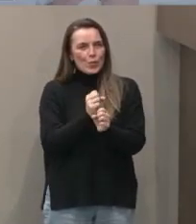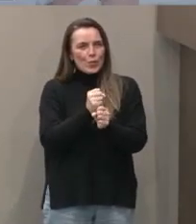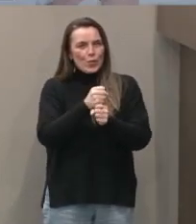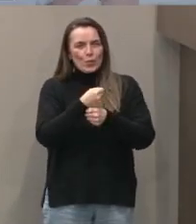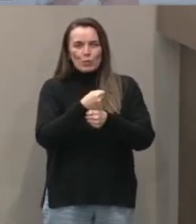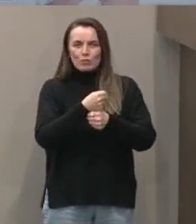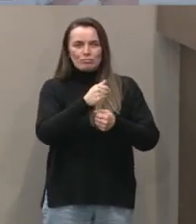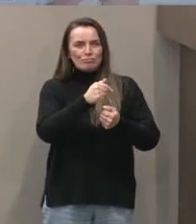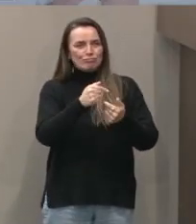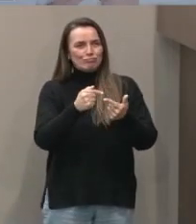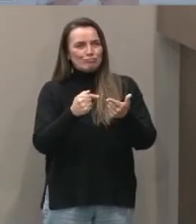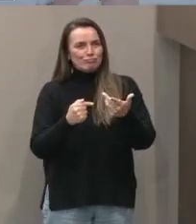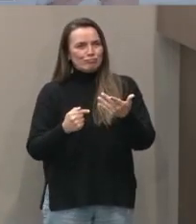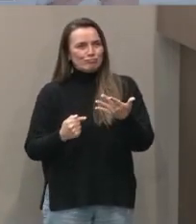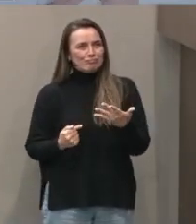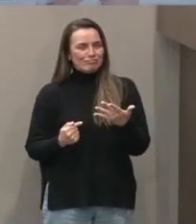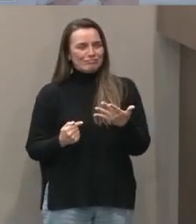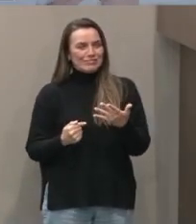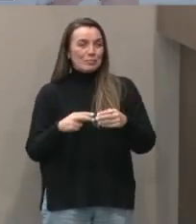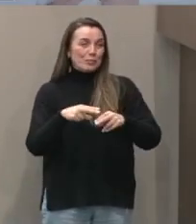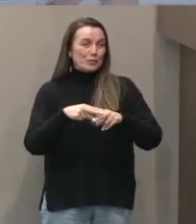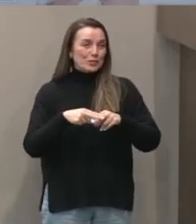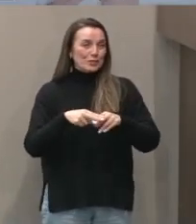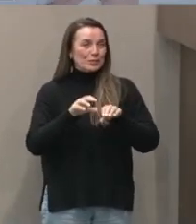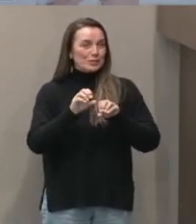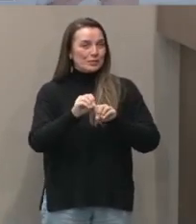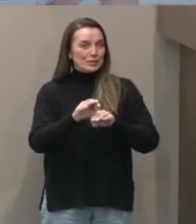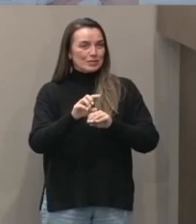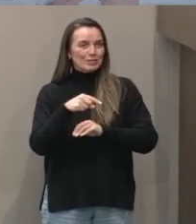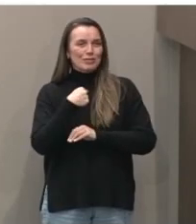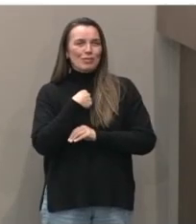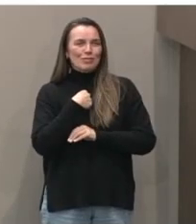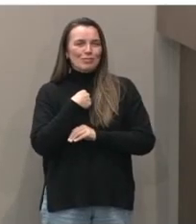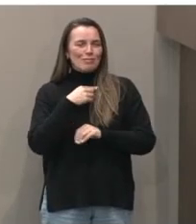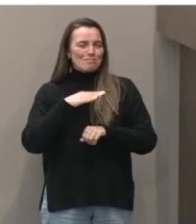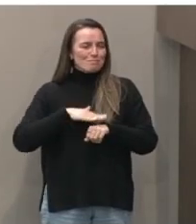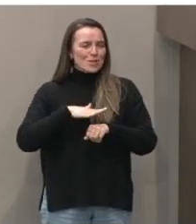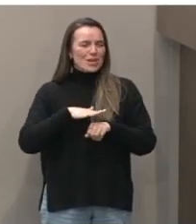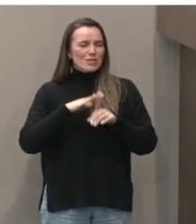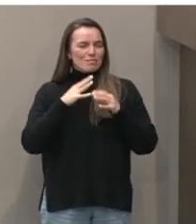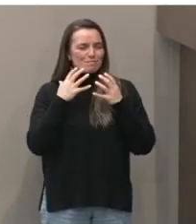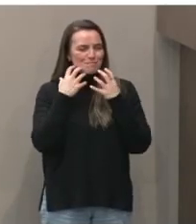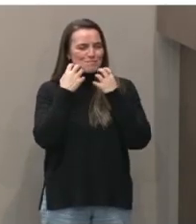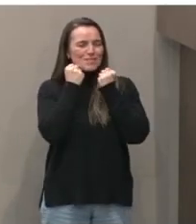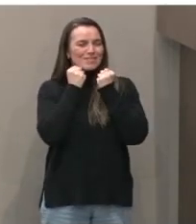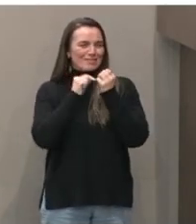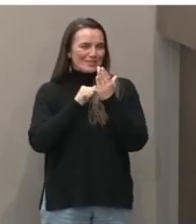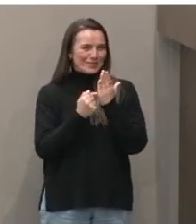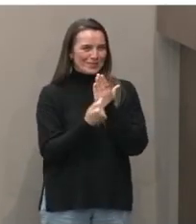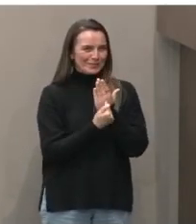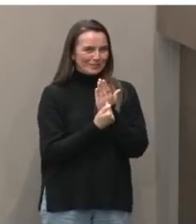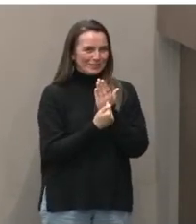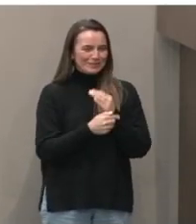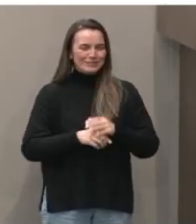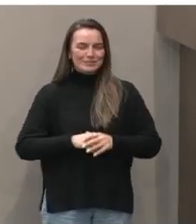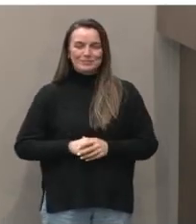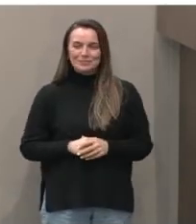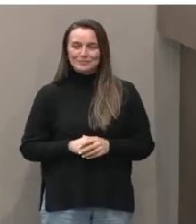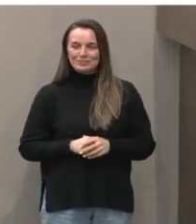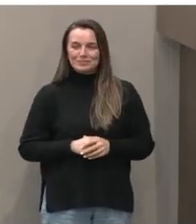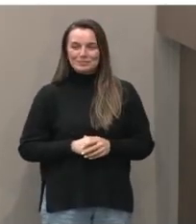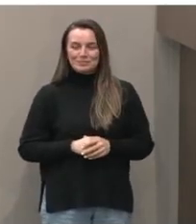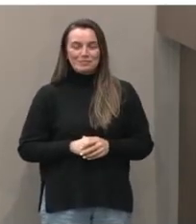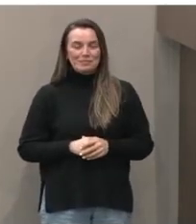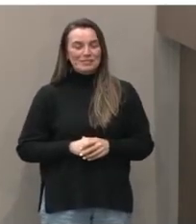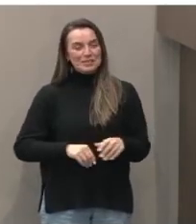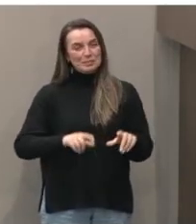ensino é o nosso maior patrimônio imaterial, e não abrimos mão disto. Esta é a bucólica Passo Fundo